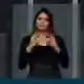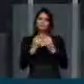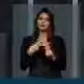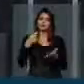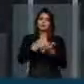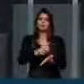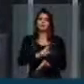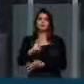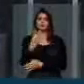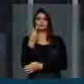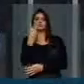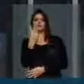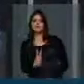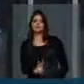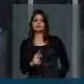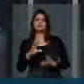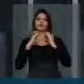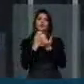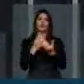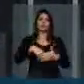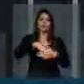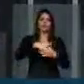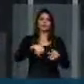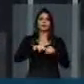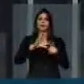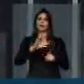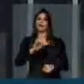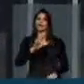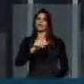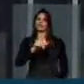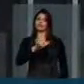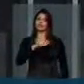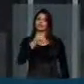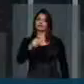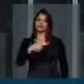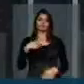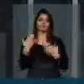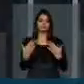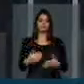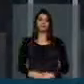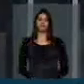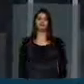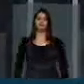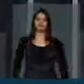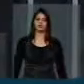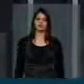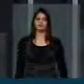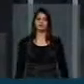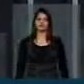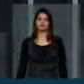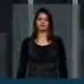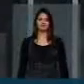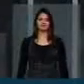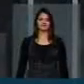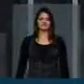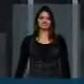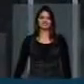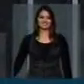ou 3 vezes na Copa e na Copa das Confederações. E aí o povo começou a comparar o padrão